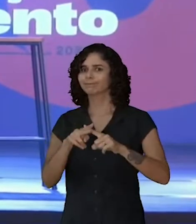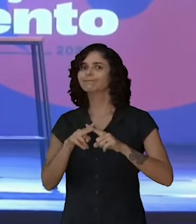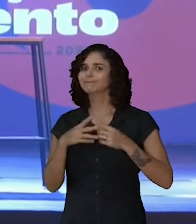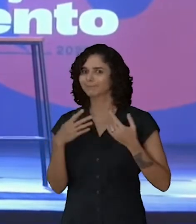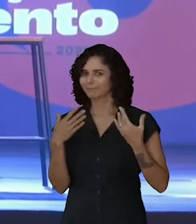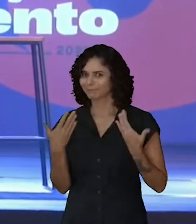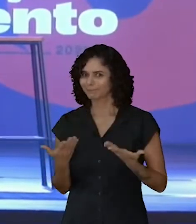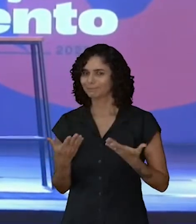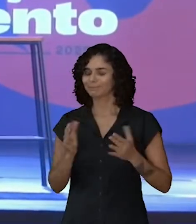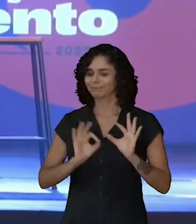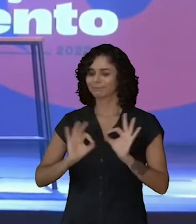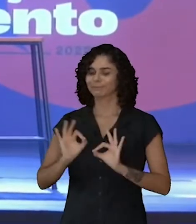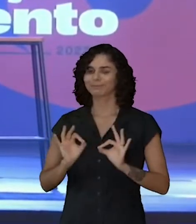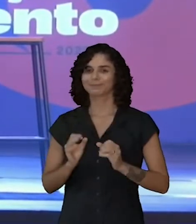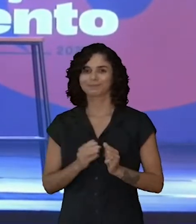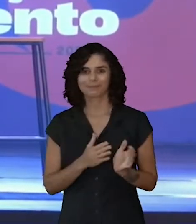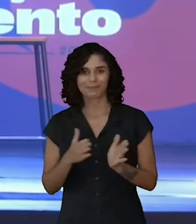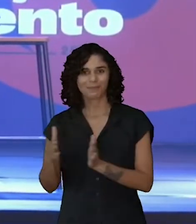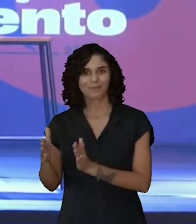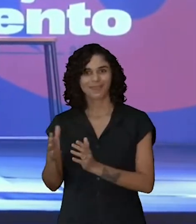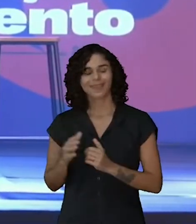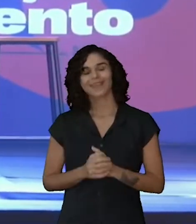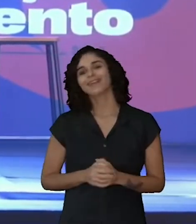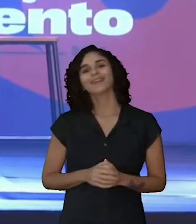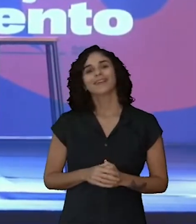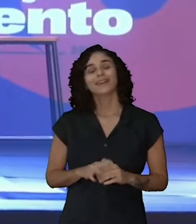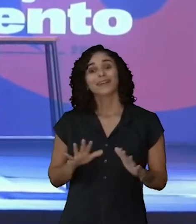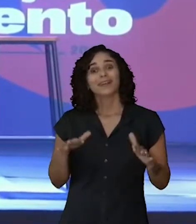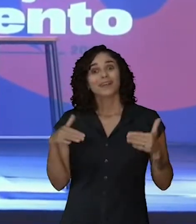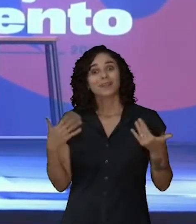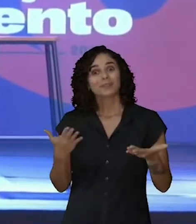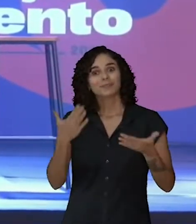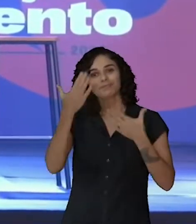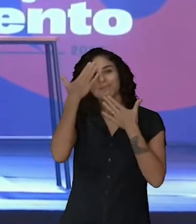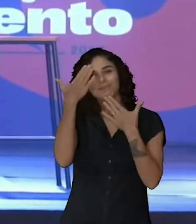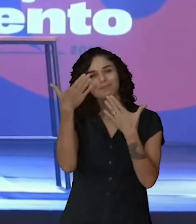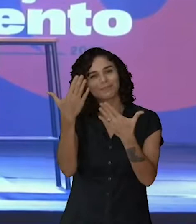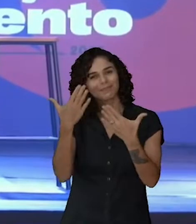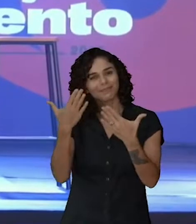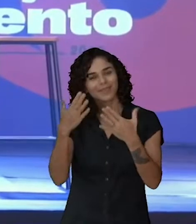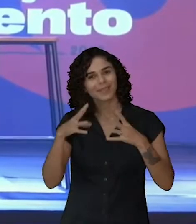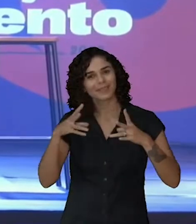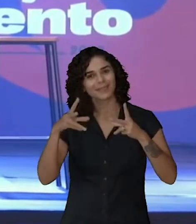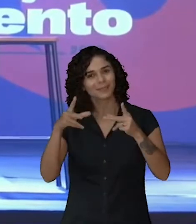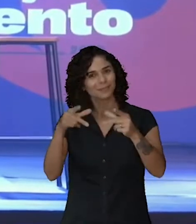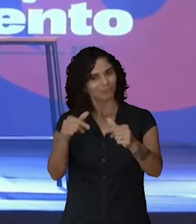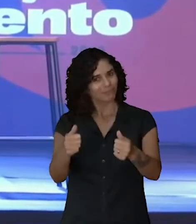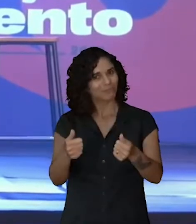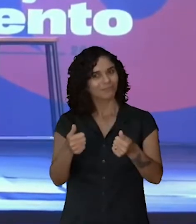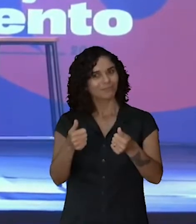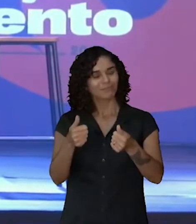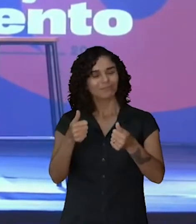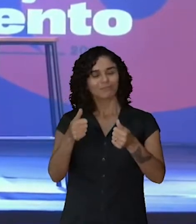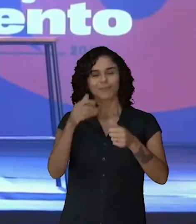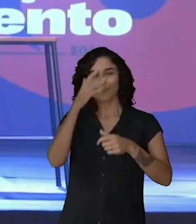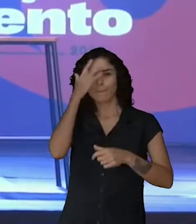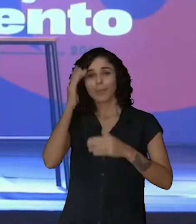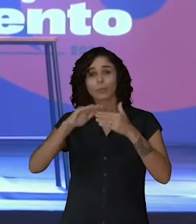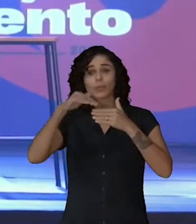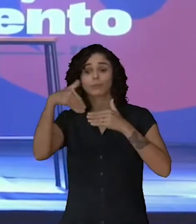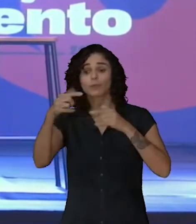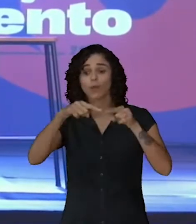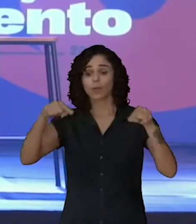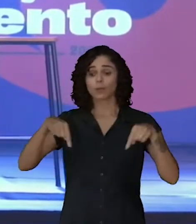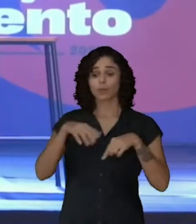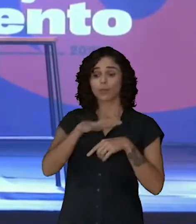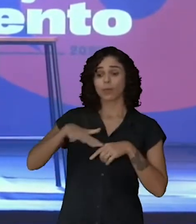fazer alguns ajustes aí. Gente, obrigado demais, pessoal que está no Espaço Verbo, que bom que todos vocês